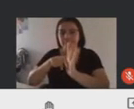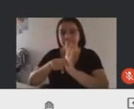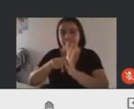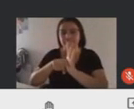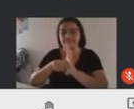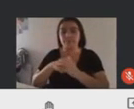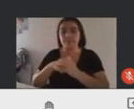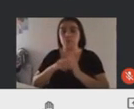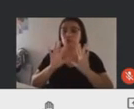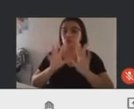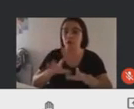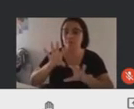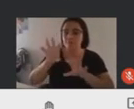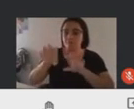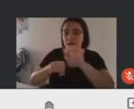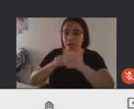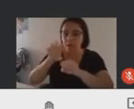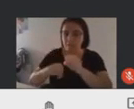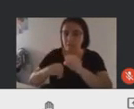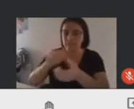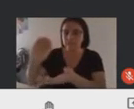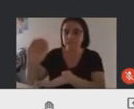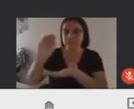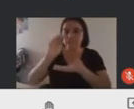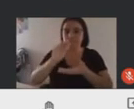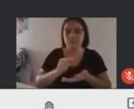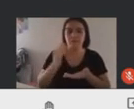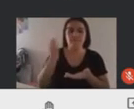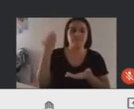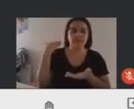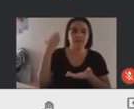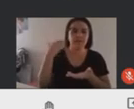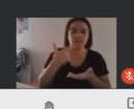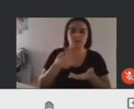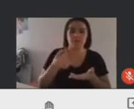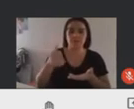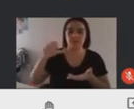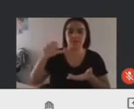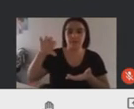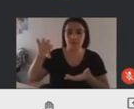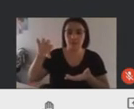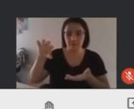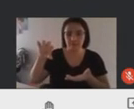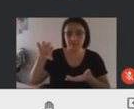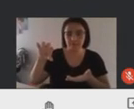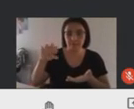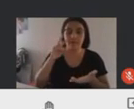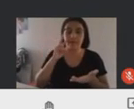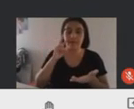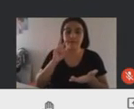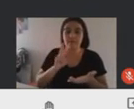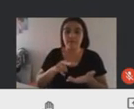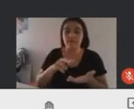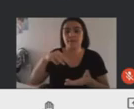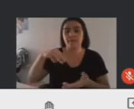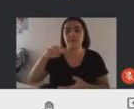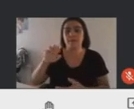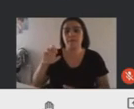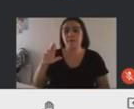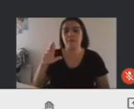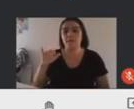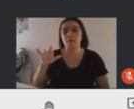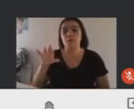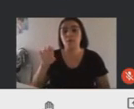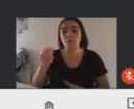que foram coletados na época do derramamento de óleo, que eles estão com a quantidade de mercúrio muito